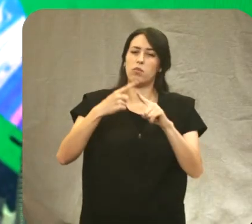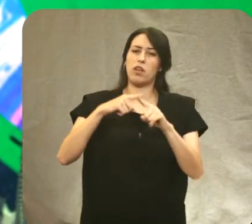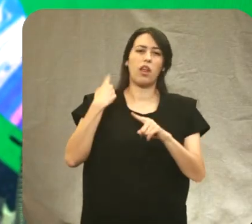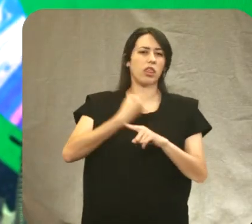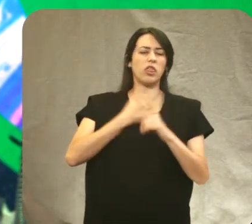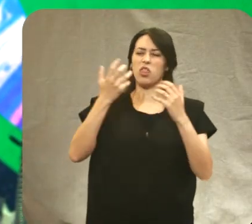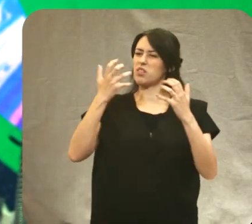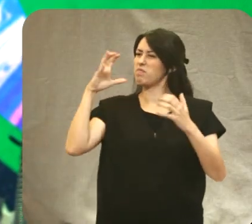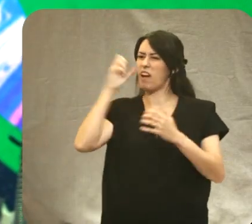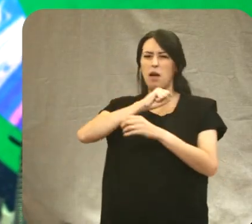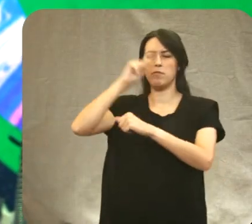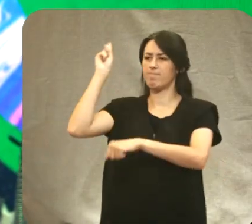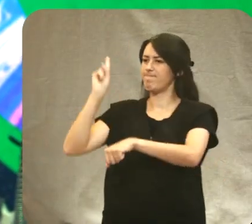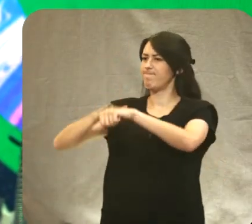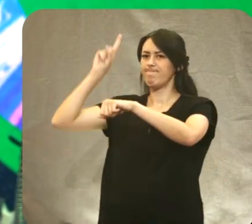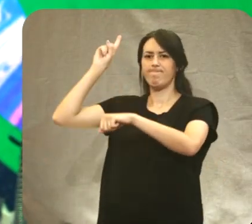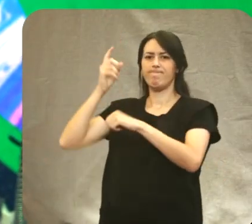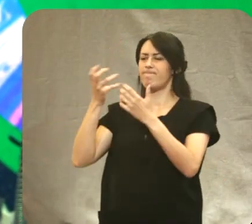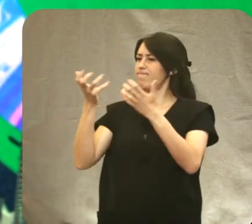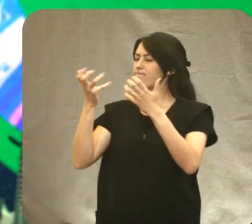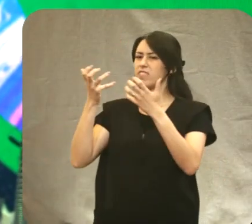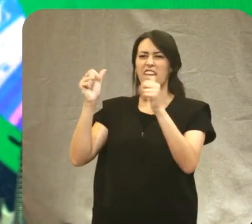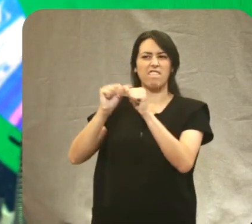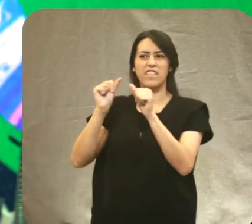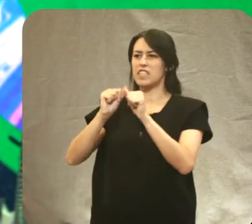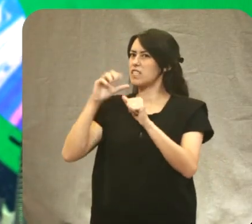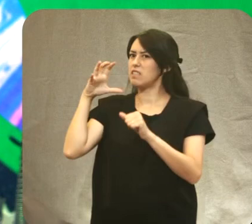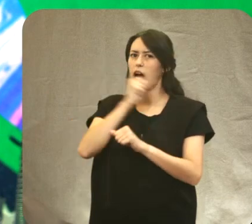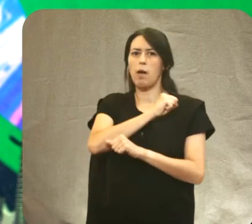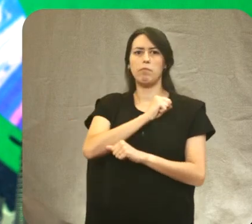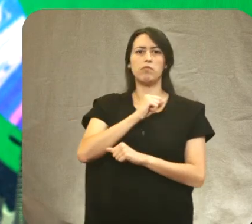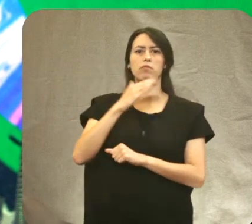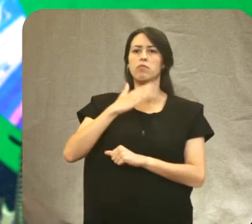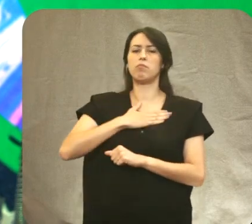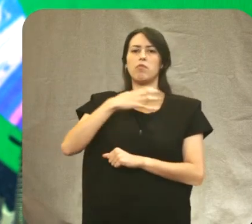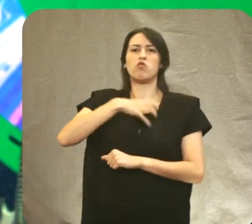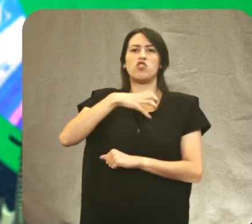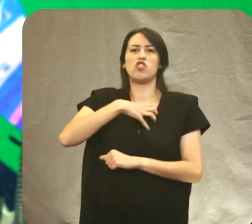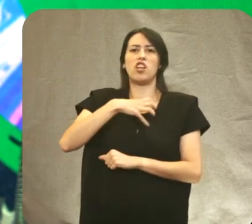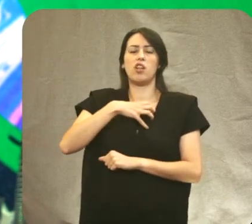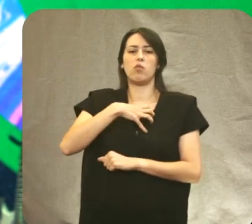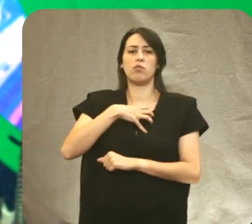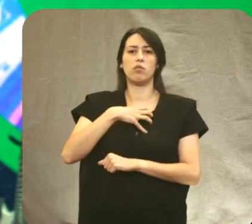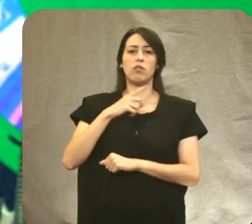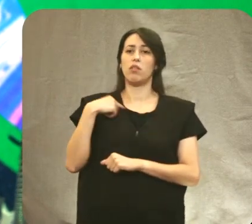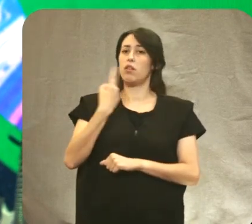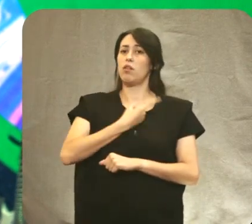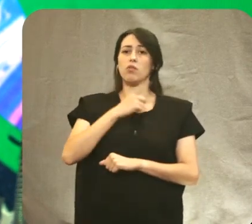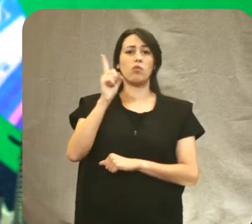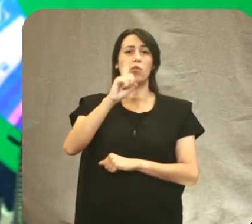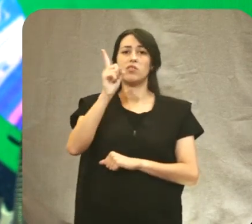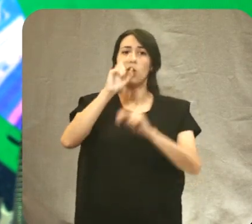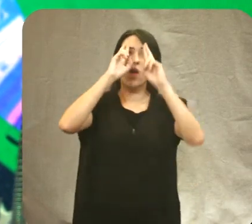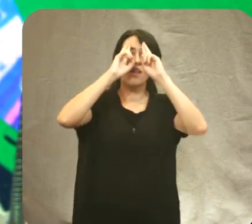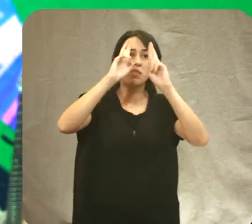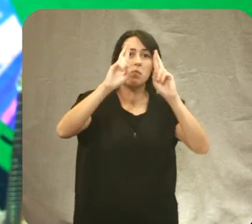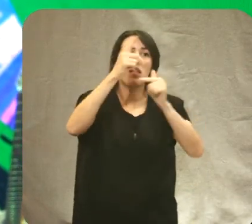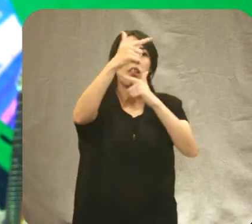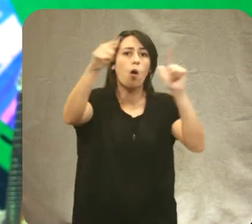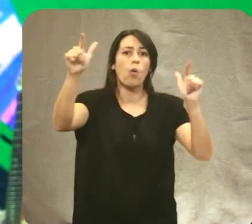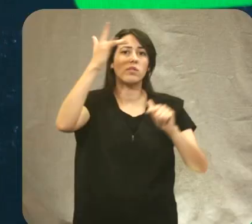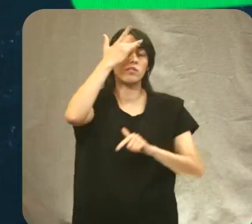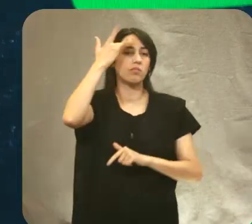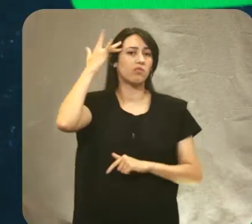demais. A gente quer imprimir um ritmo e não respeita as debilidades dos outros.